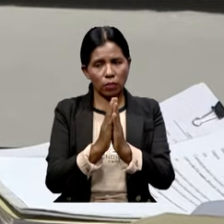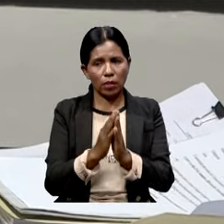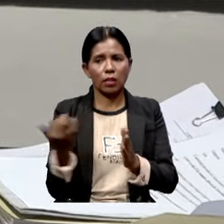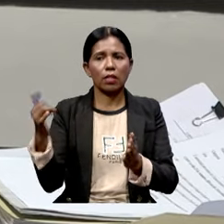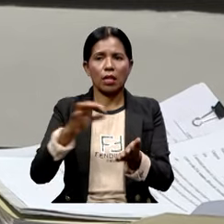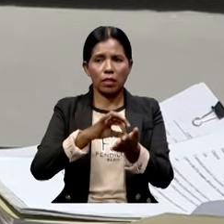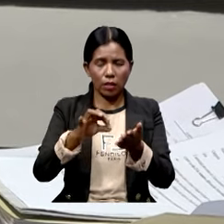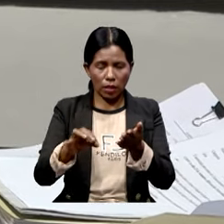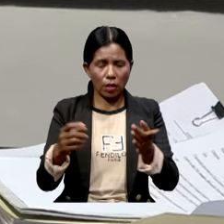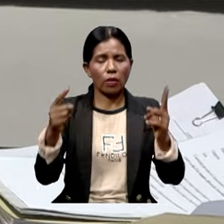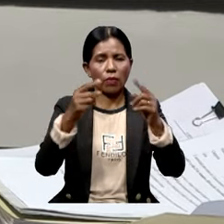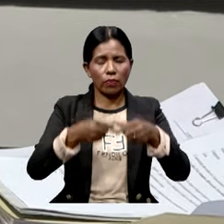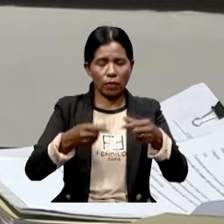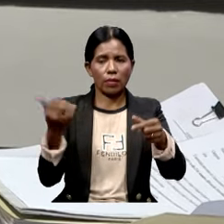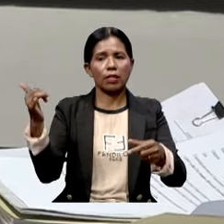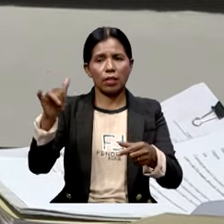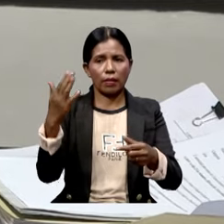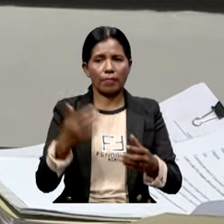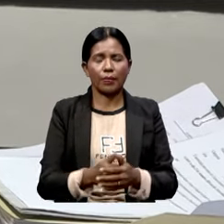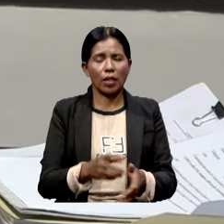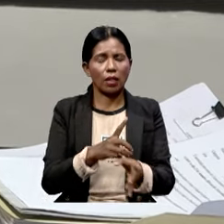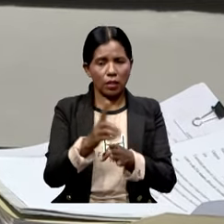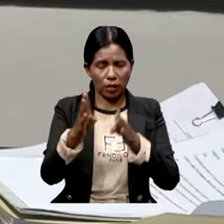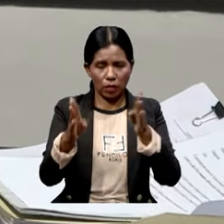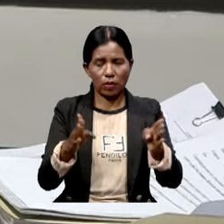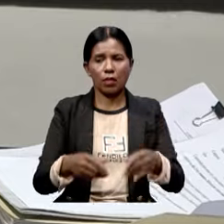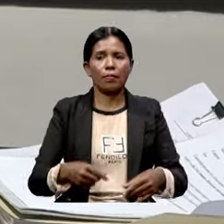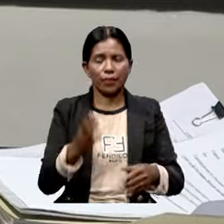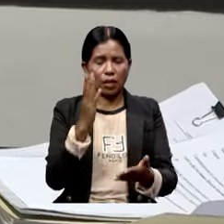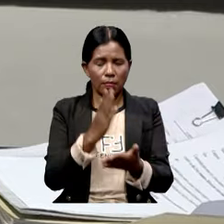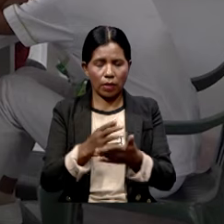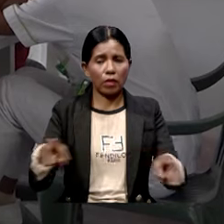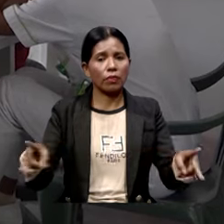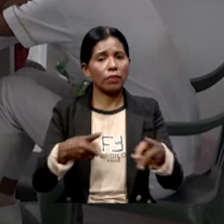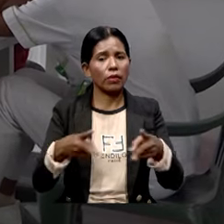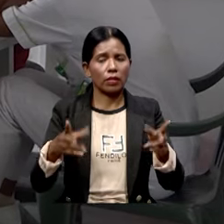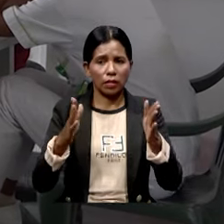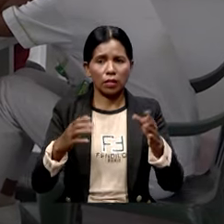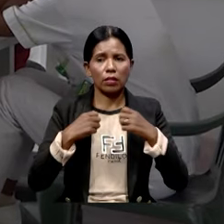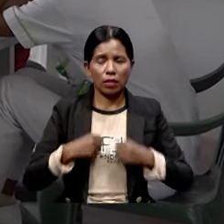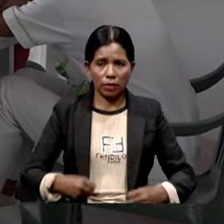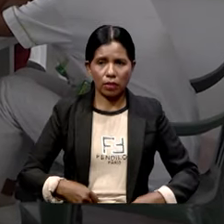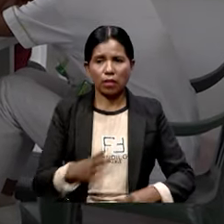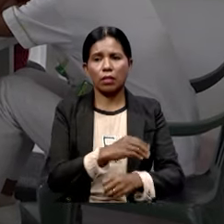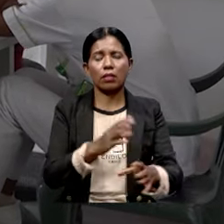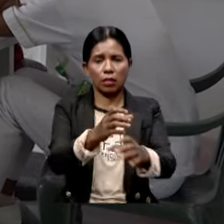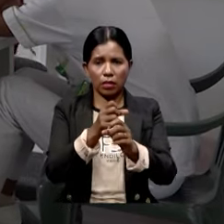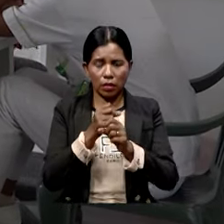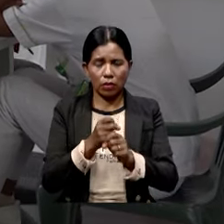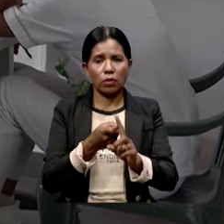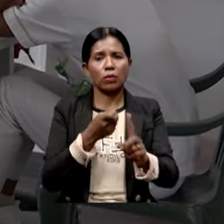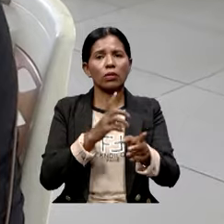fo basira ne ba. Diretor-Geral Corporativo ne ateten hafoina para voluntário hirakne nia simona carta recomendação nusi